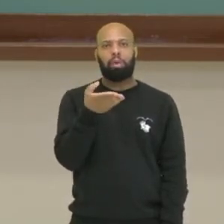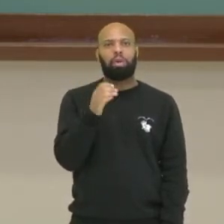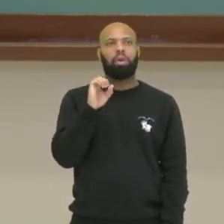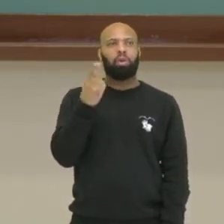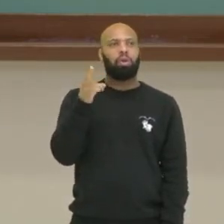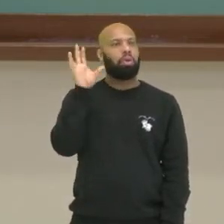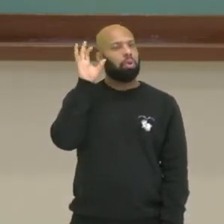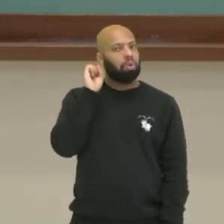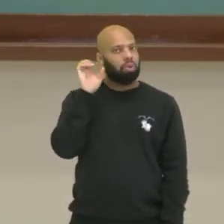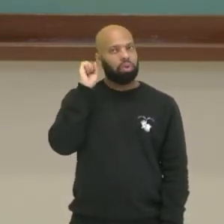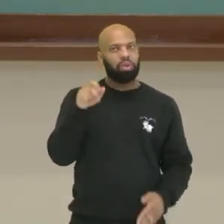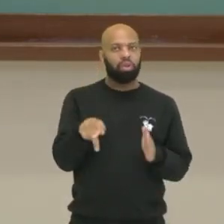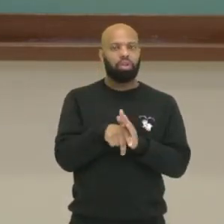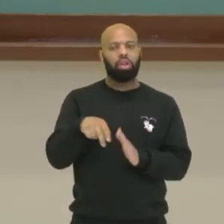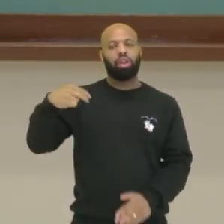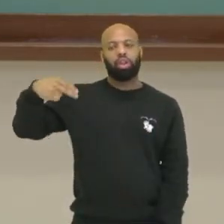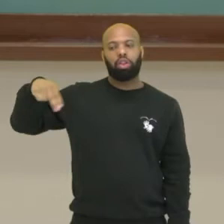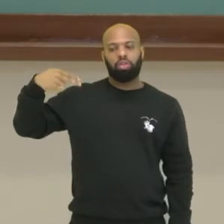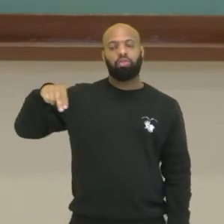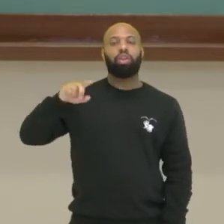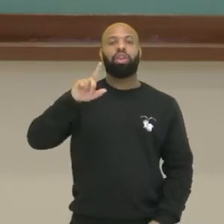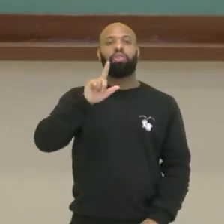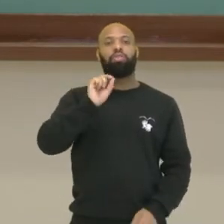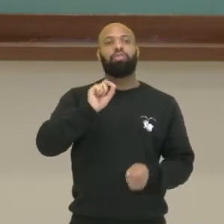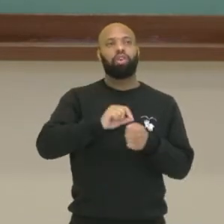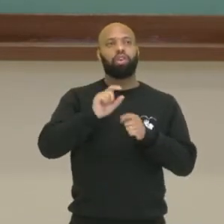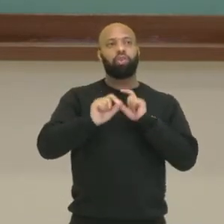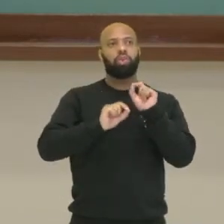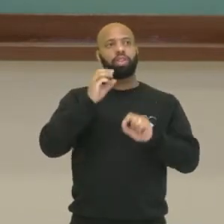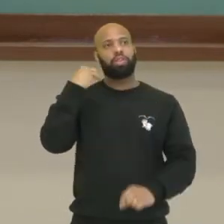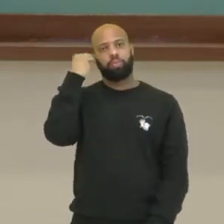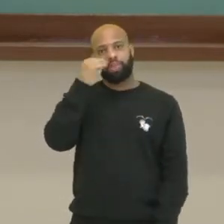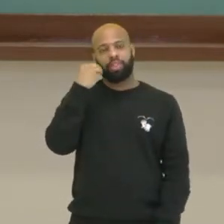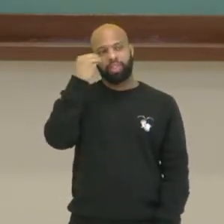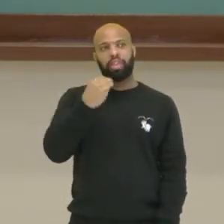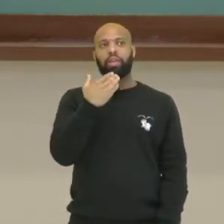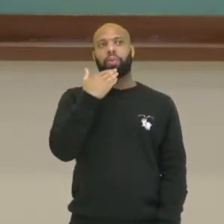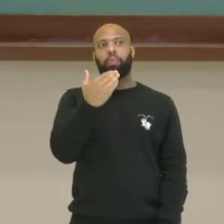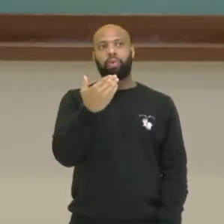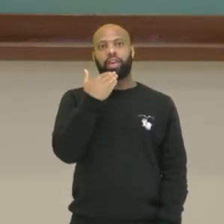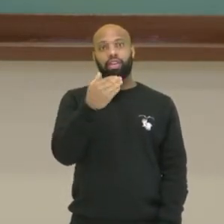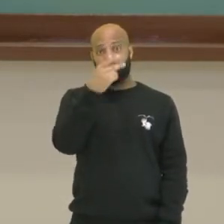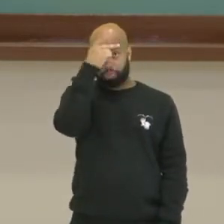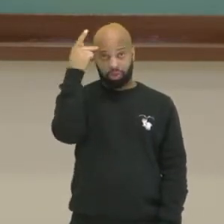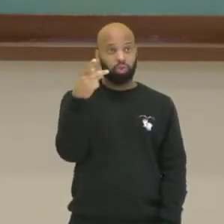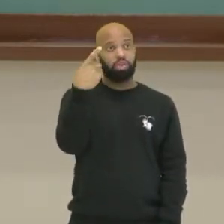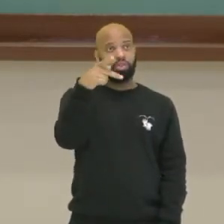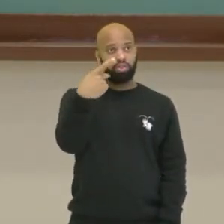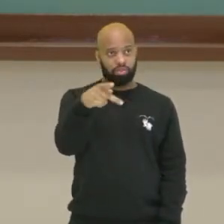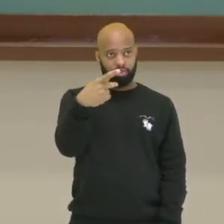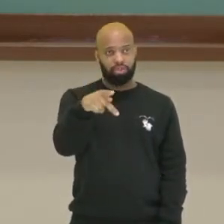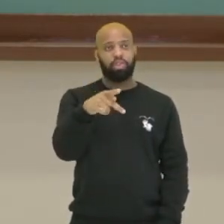novela, uma radionovela, faça essa experiência, peça para que alguém da sua família